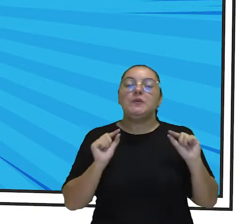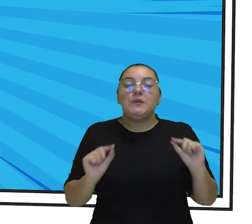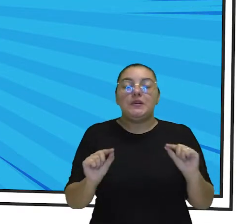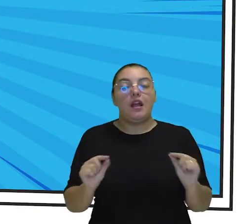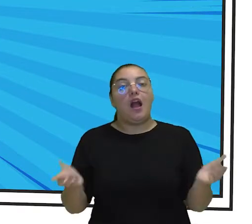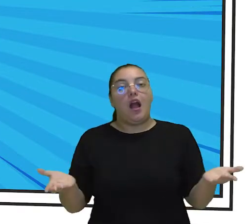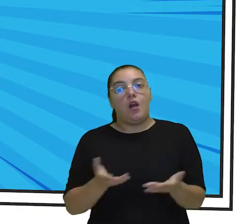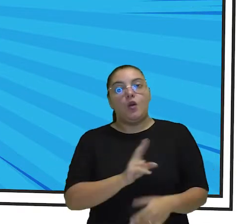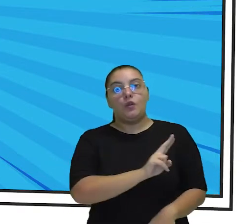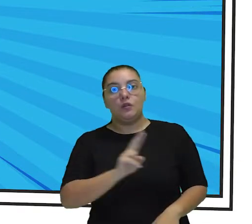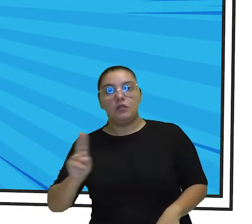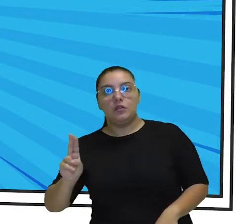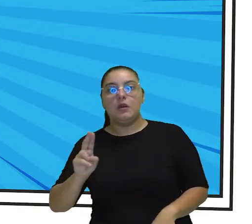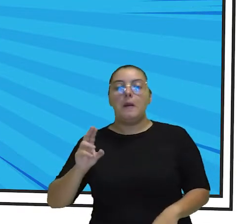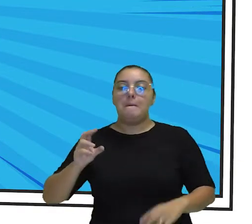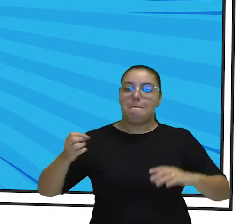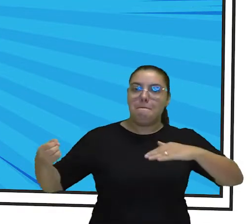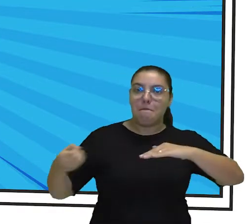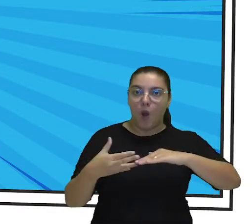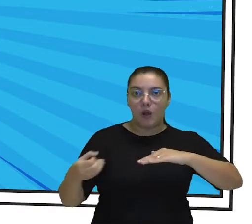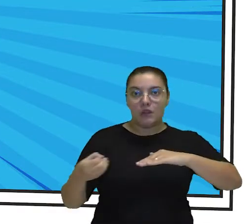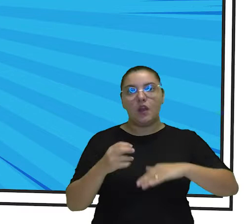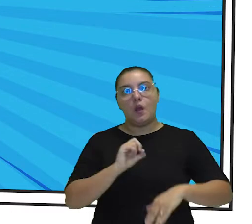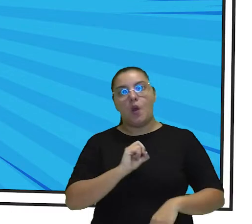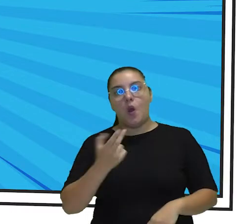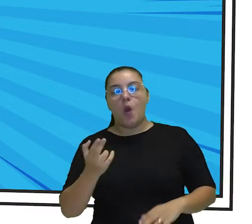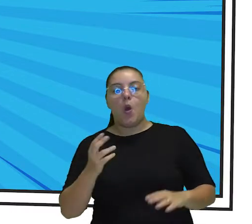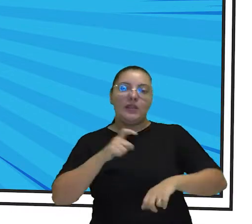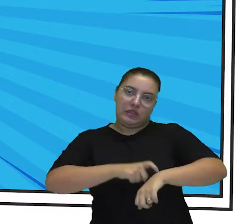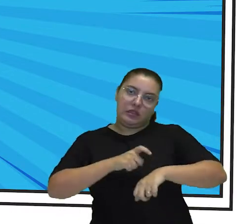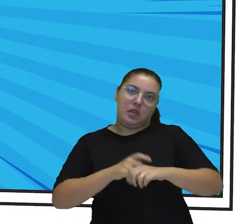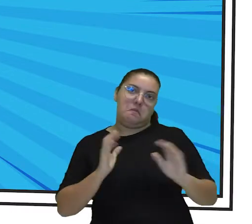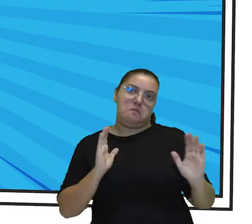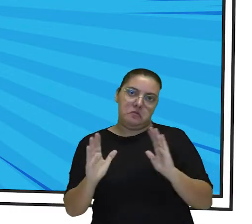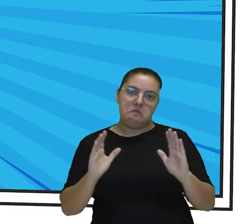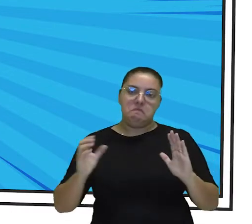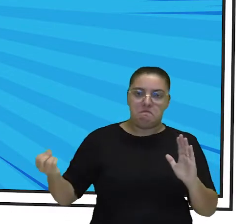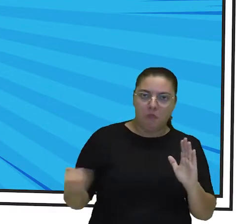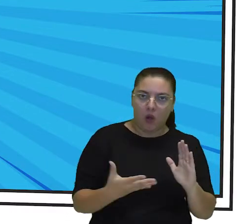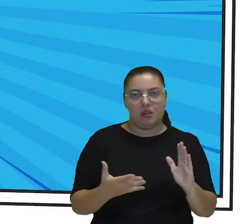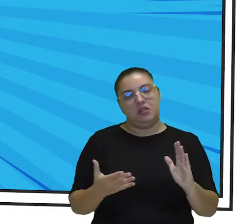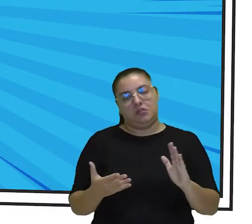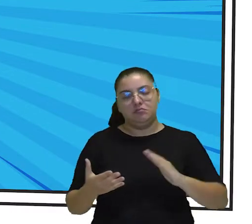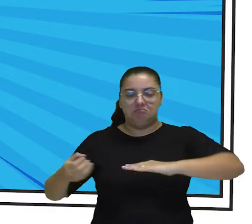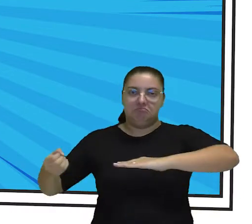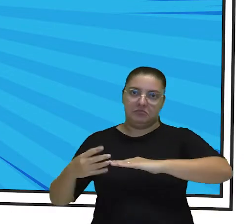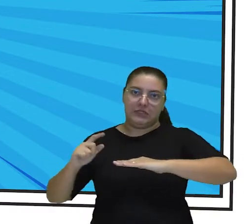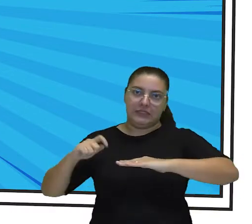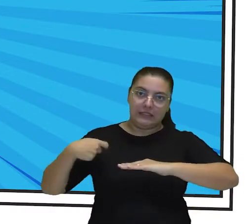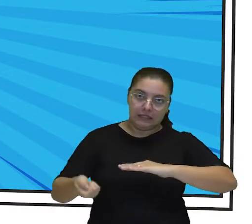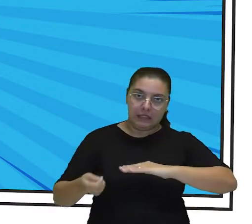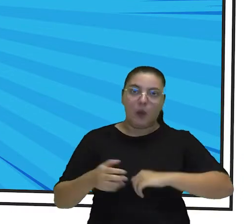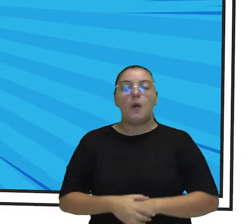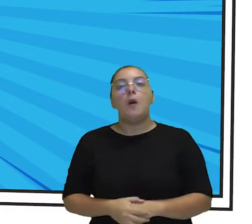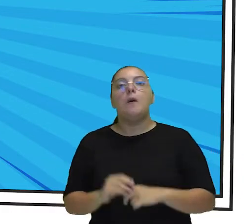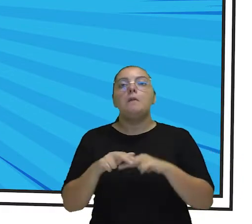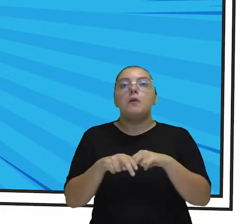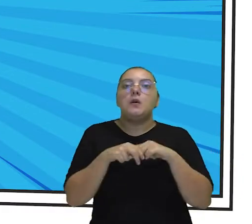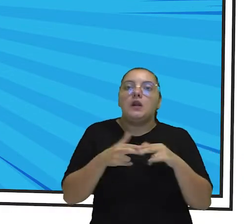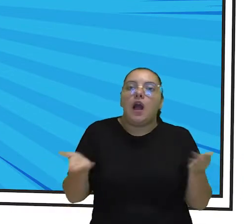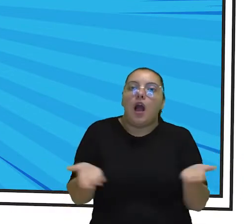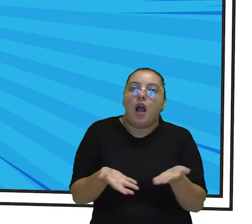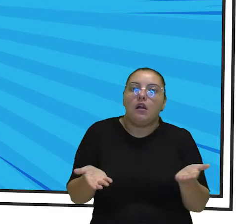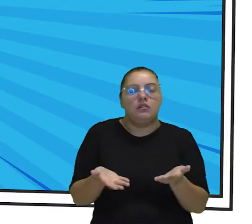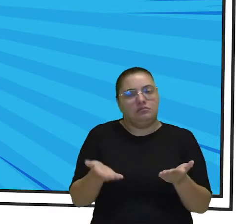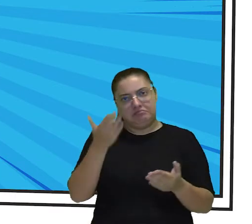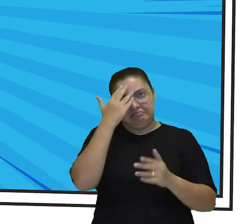que a gente pode chamar de modernidade, ou então tempos modernos, ou mundo moderno. Então, nossa primeira abordagem, eu acho que foi